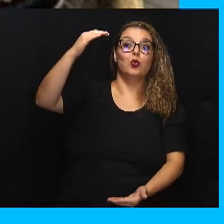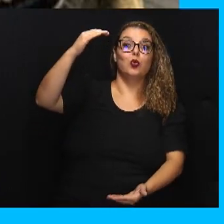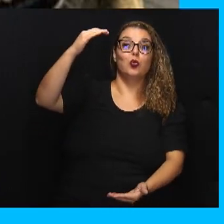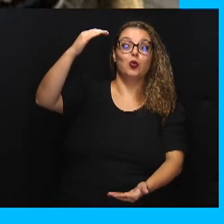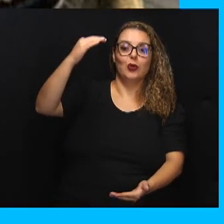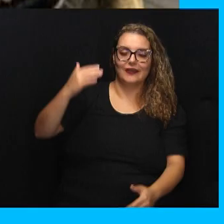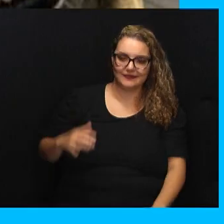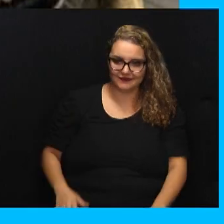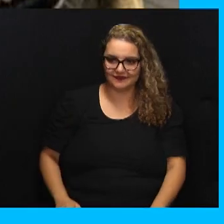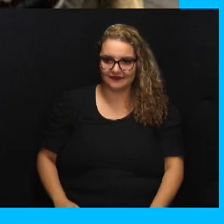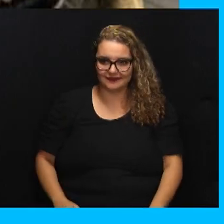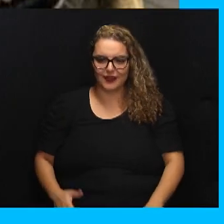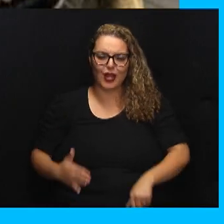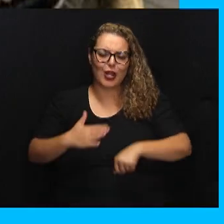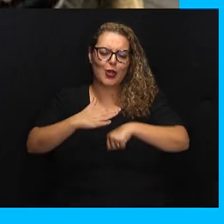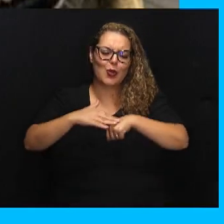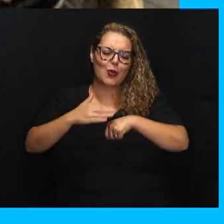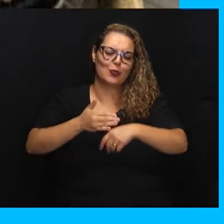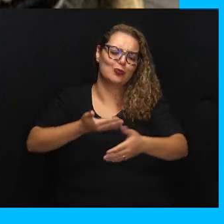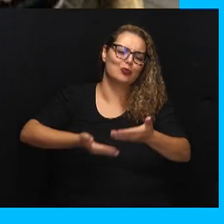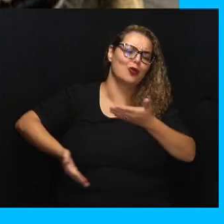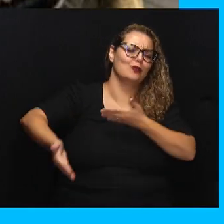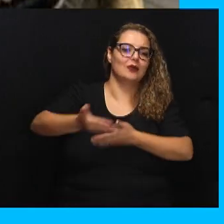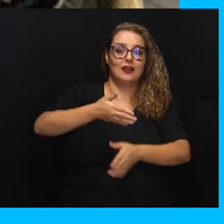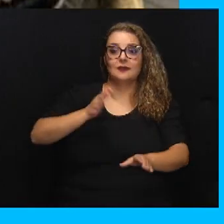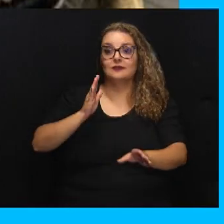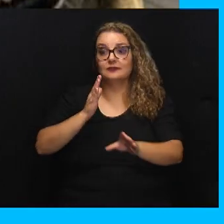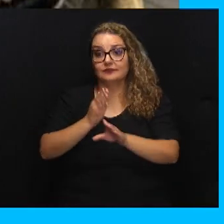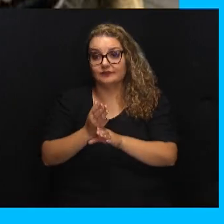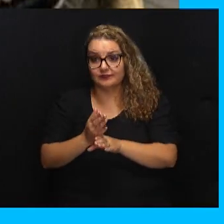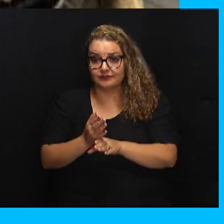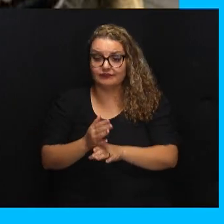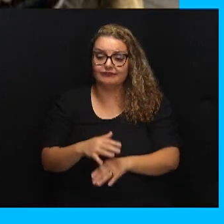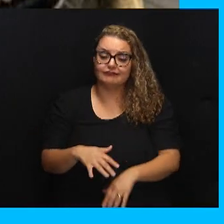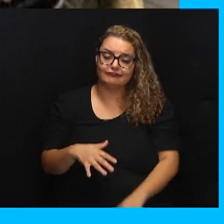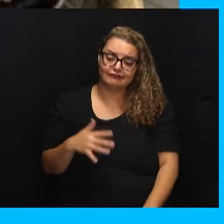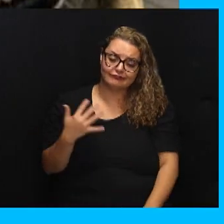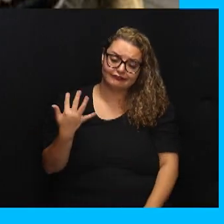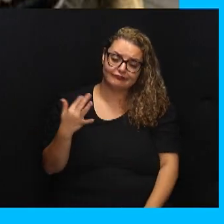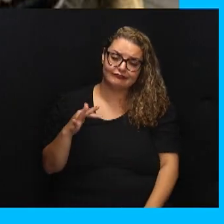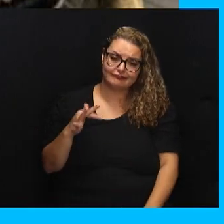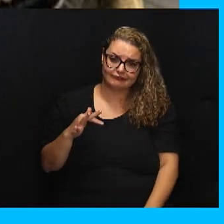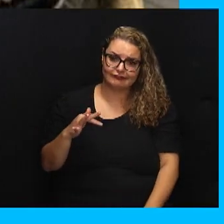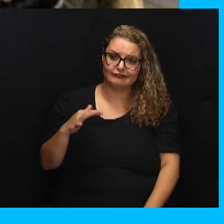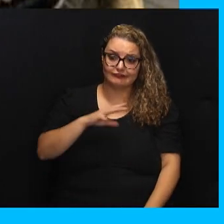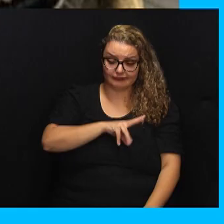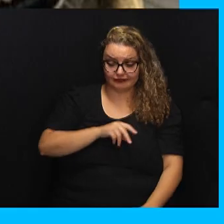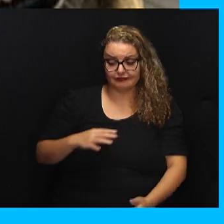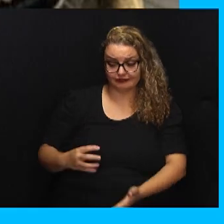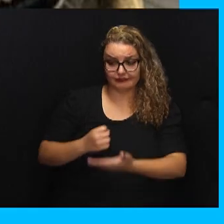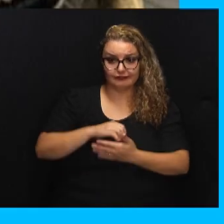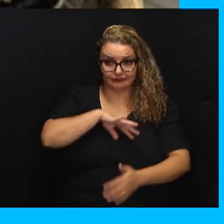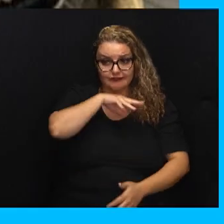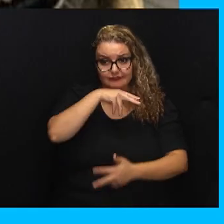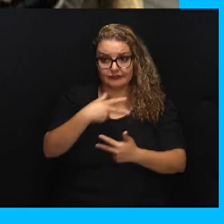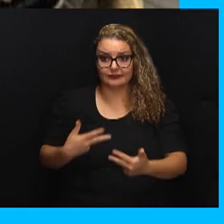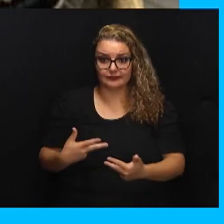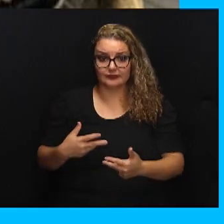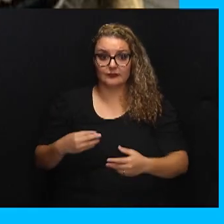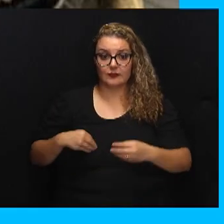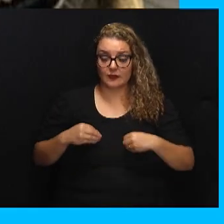dócil e sociável, que foi encontrada gravemente doente pelo SAMU Animal. Já passou por exames